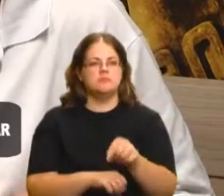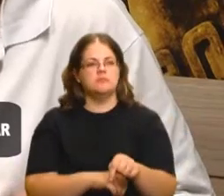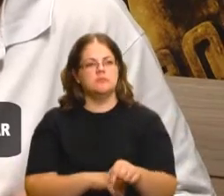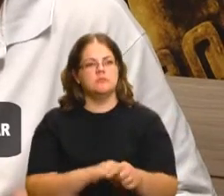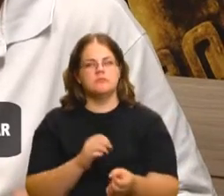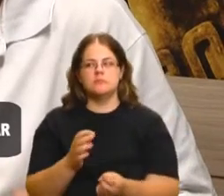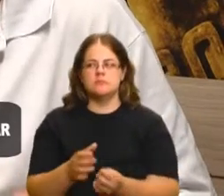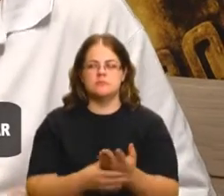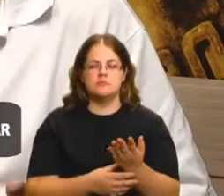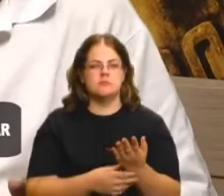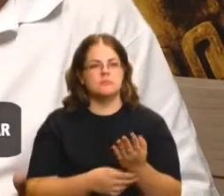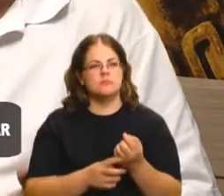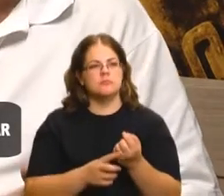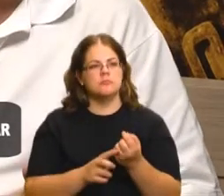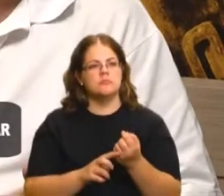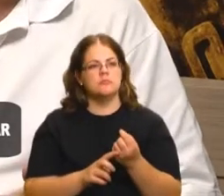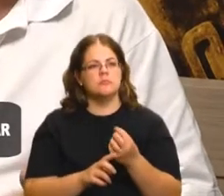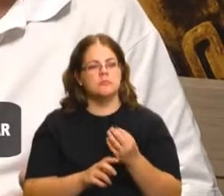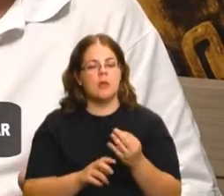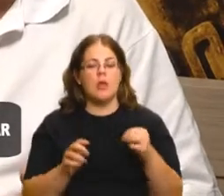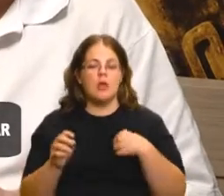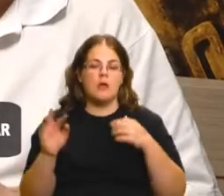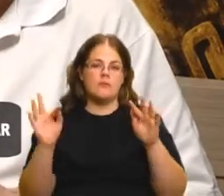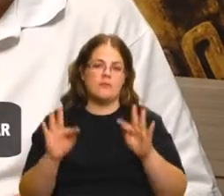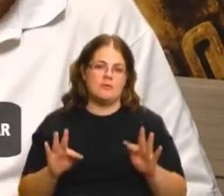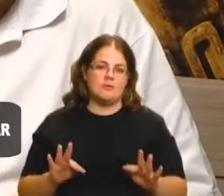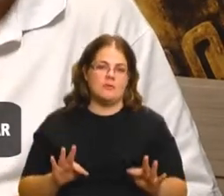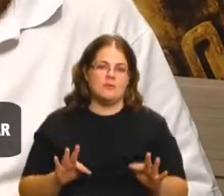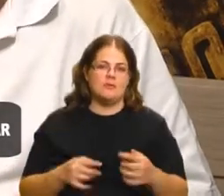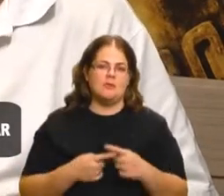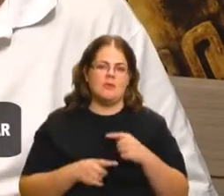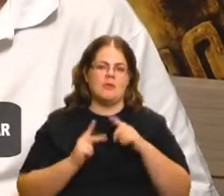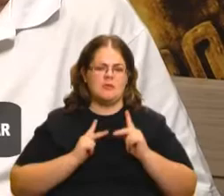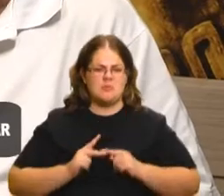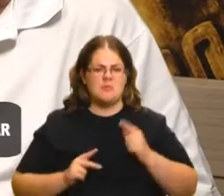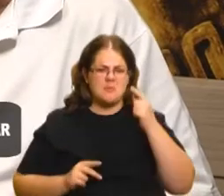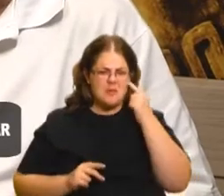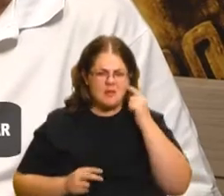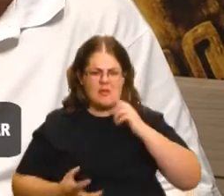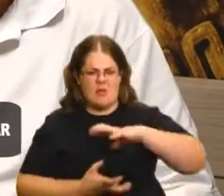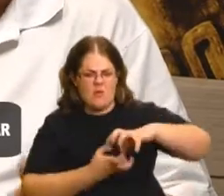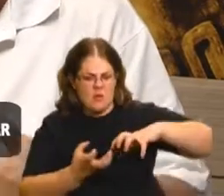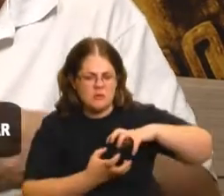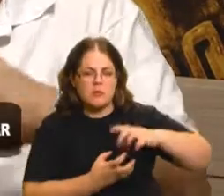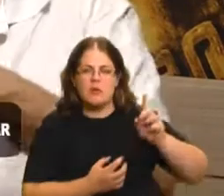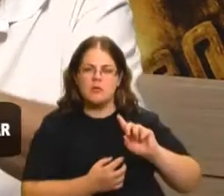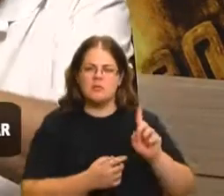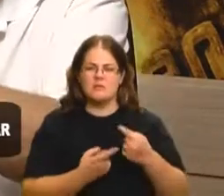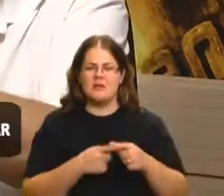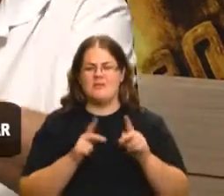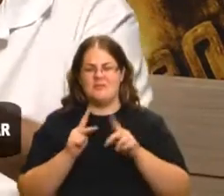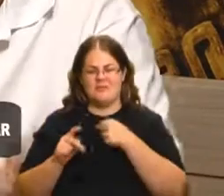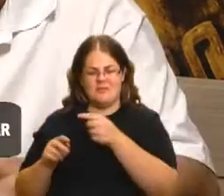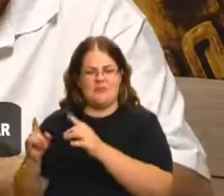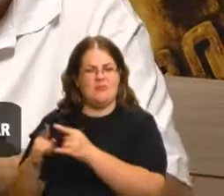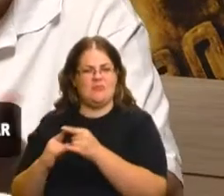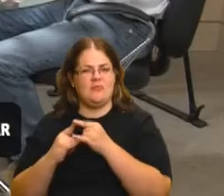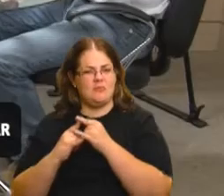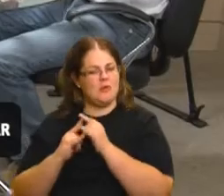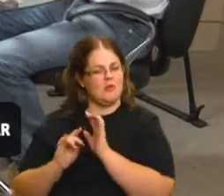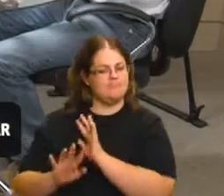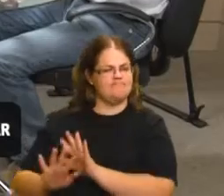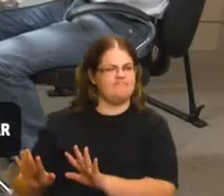por ver que já praticamente ninguém chama aquilo de revolução, a não ser alguns setores